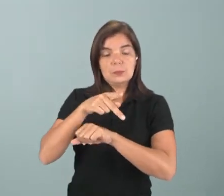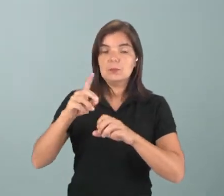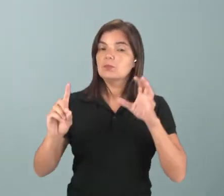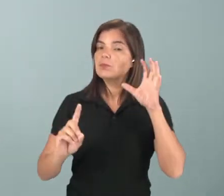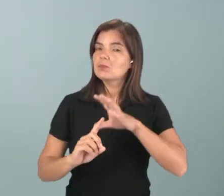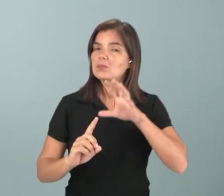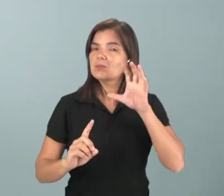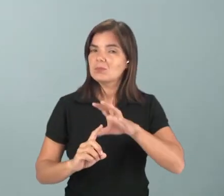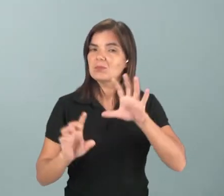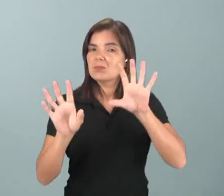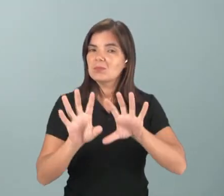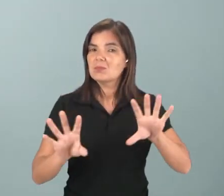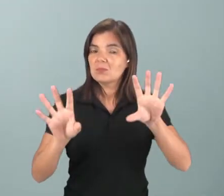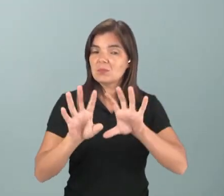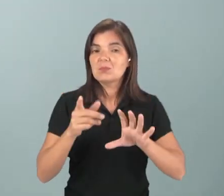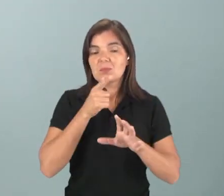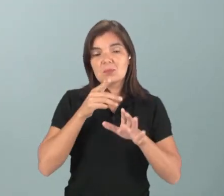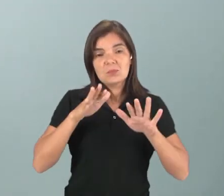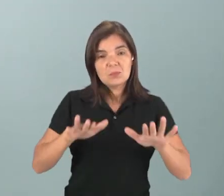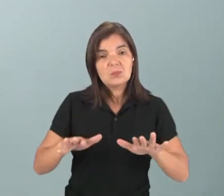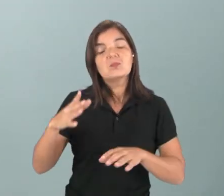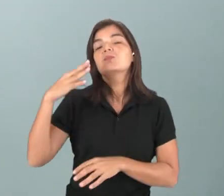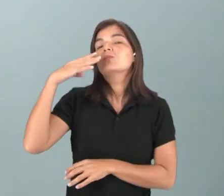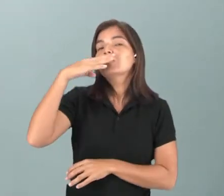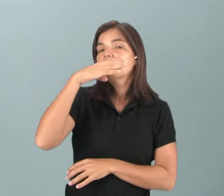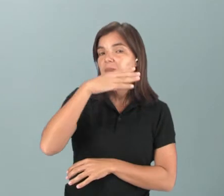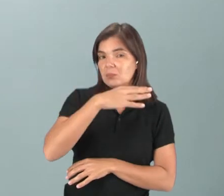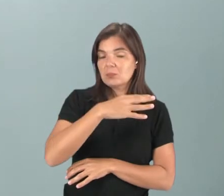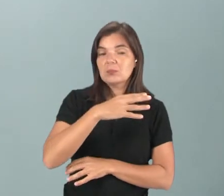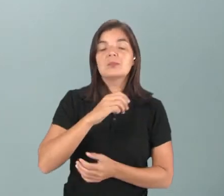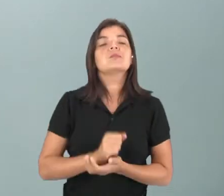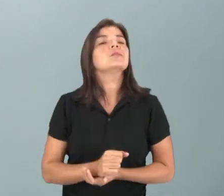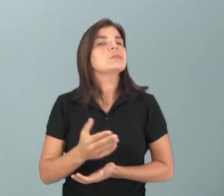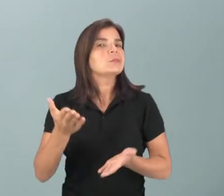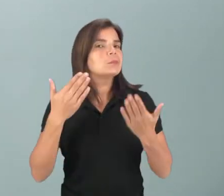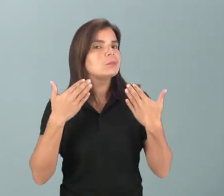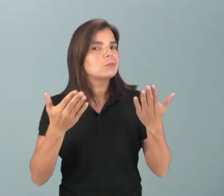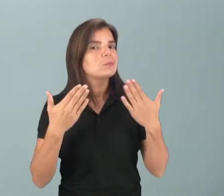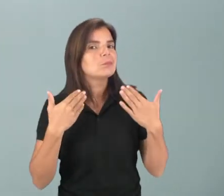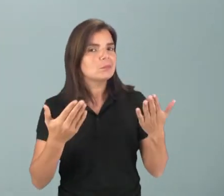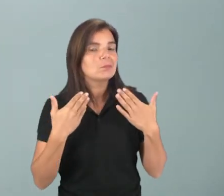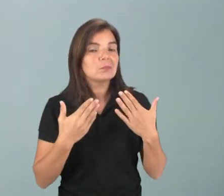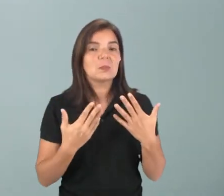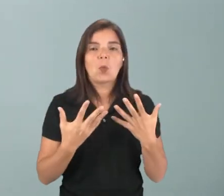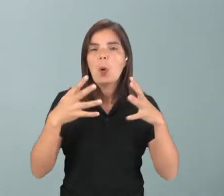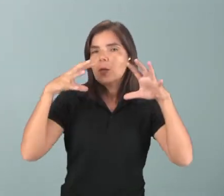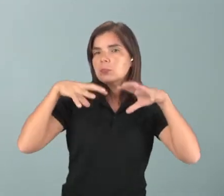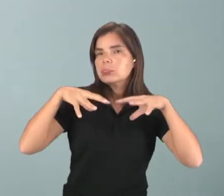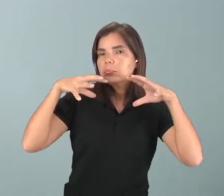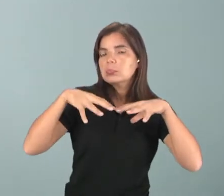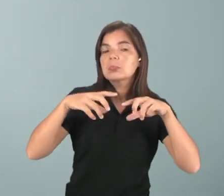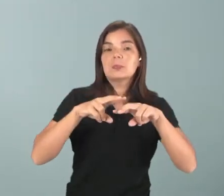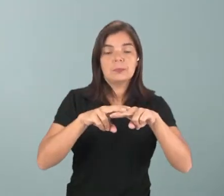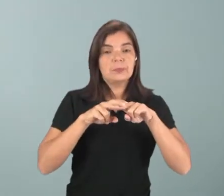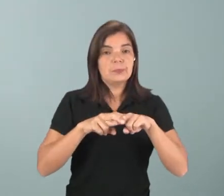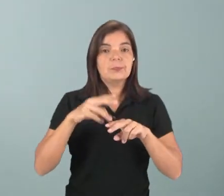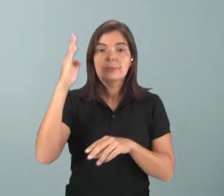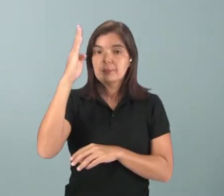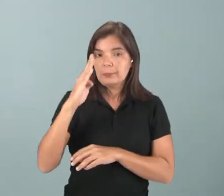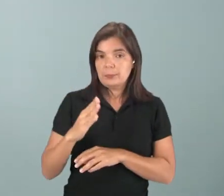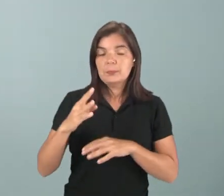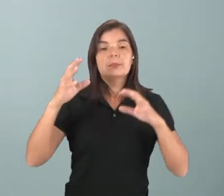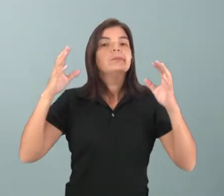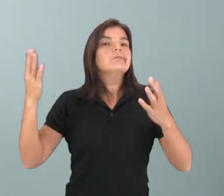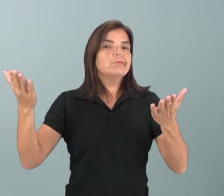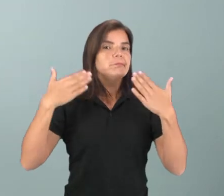influência de uma corrente oceânica quente, eles tendem a ser mais quentes e úmidos, tá? Por isso que o clima do Brasil ele é